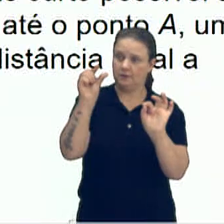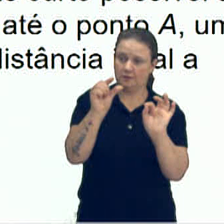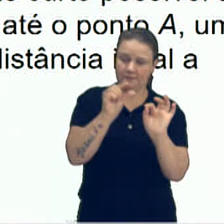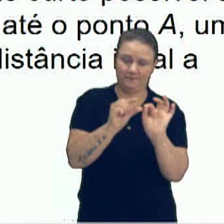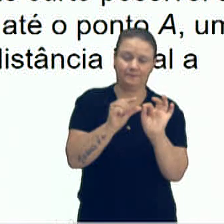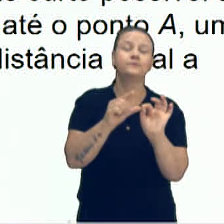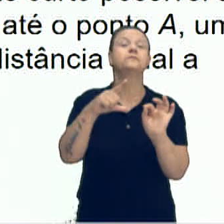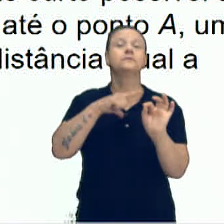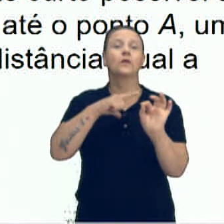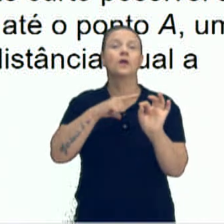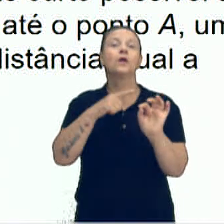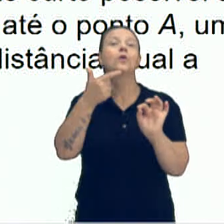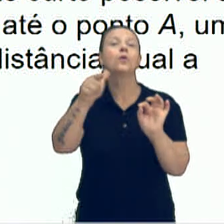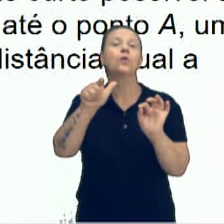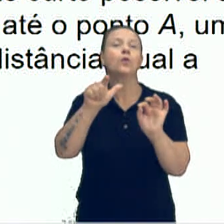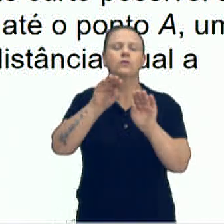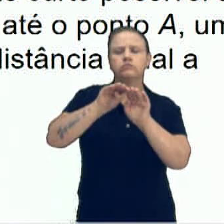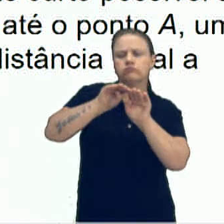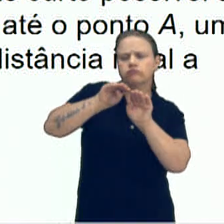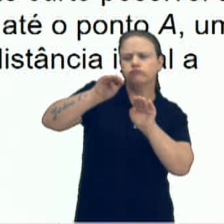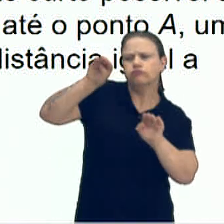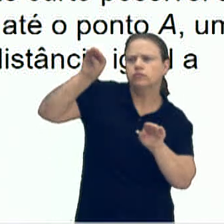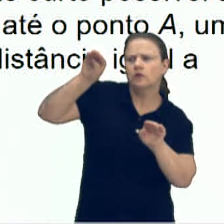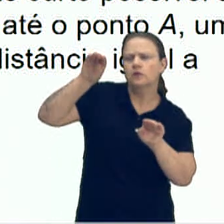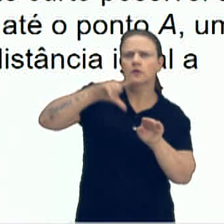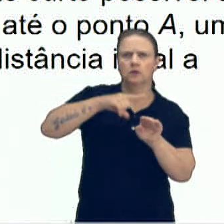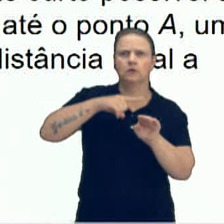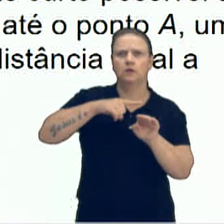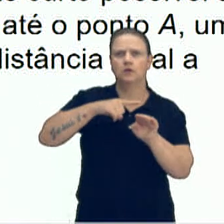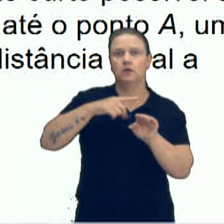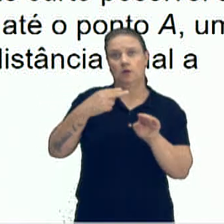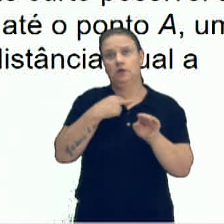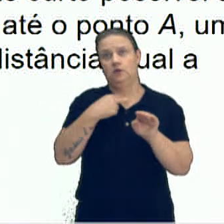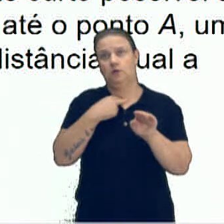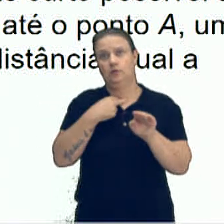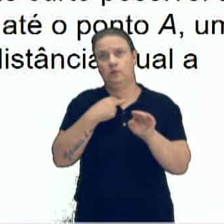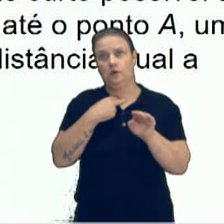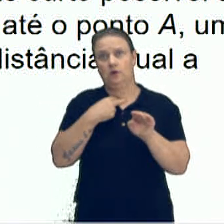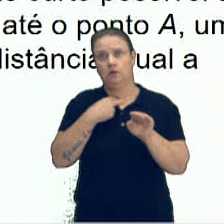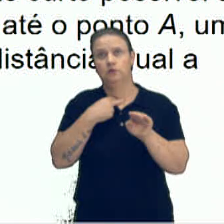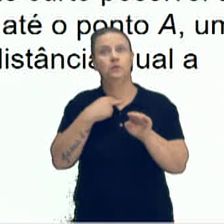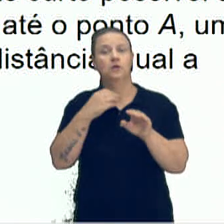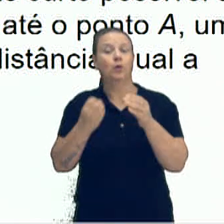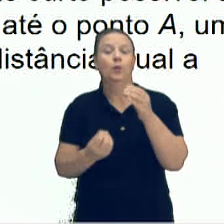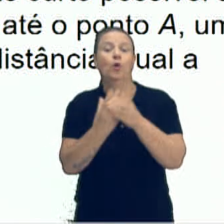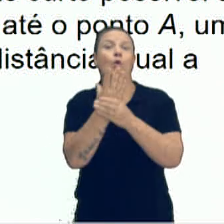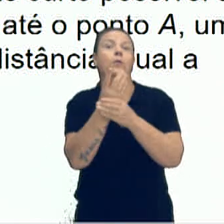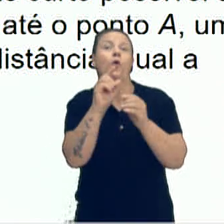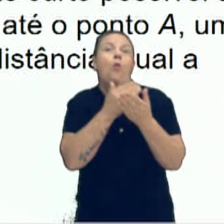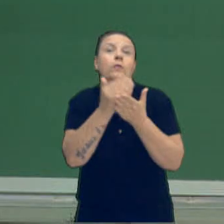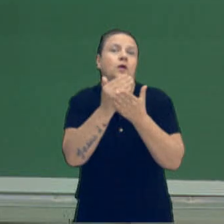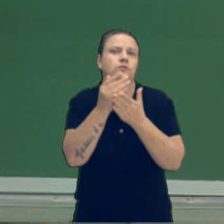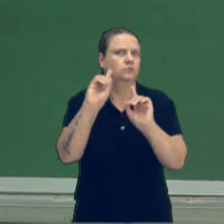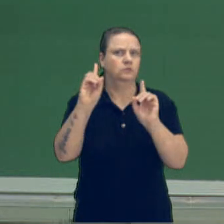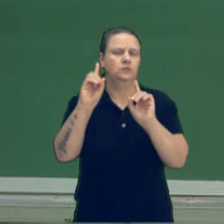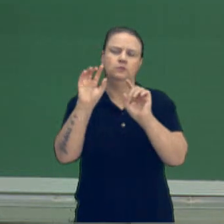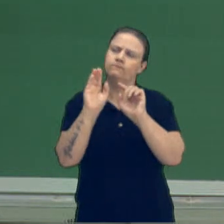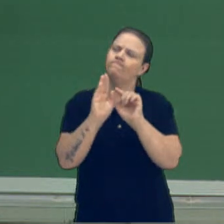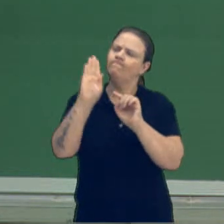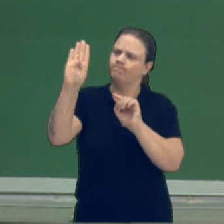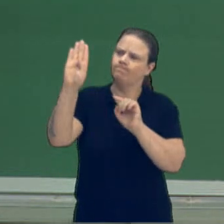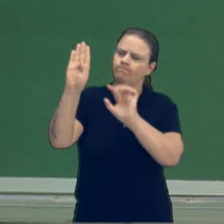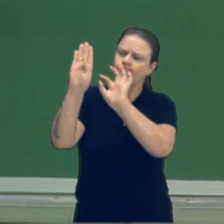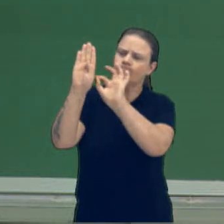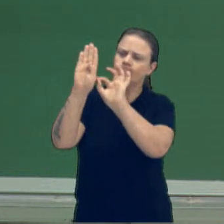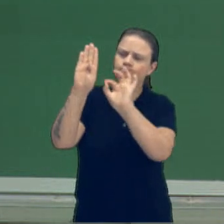agora, tem mais algum caminho reto para a gente fazer aqui? Ah, eu não posso passar pela origem, tá certo? Então, aqui eu não posso descer. O que eu tenho que fazer agora,